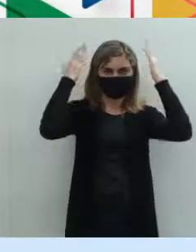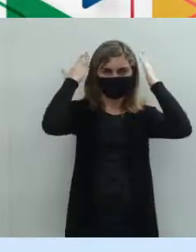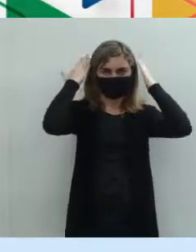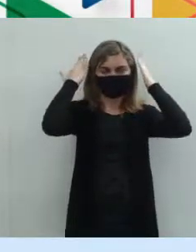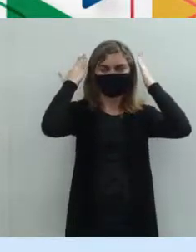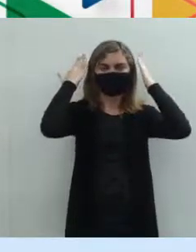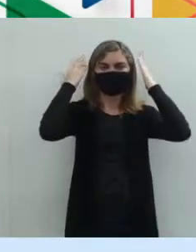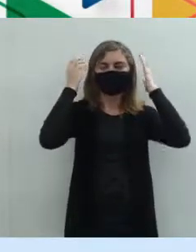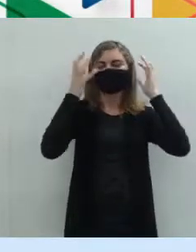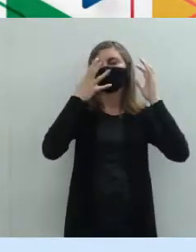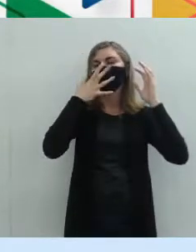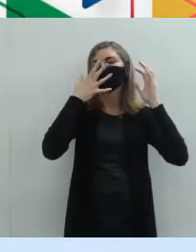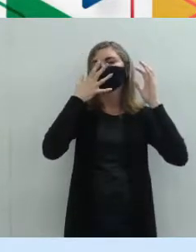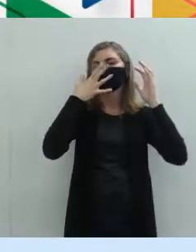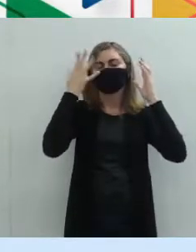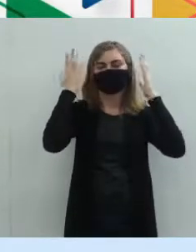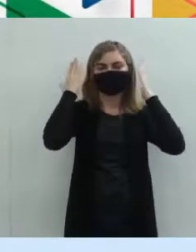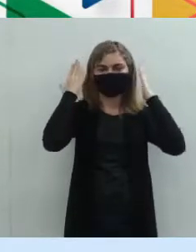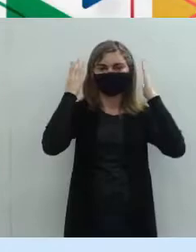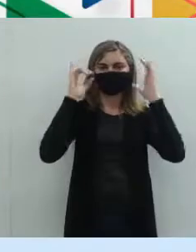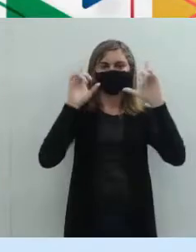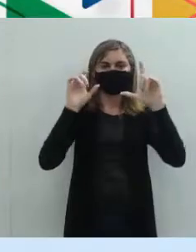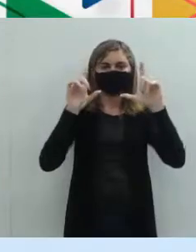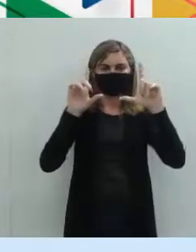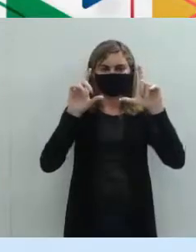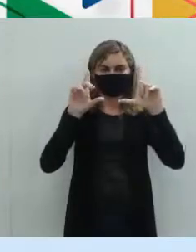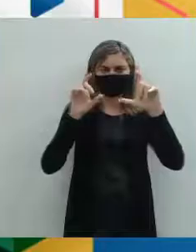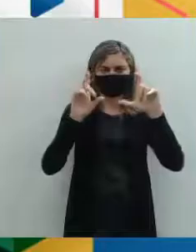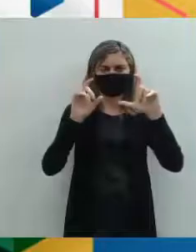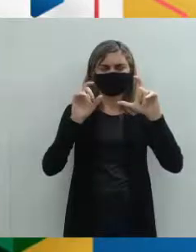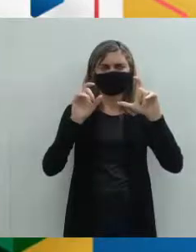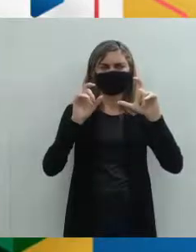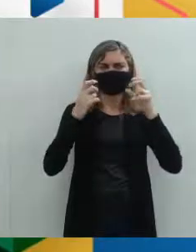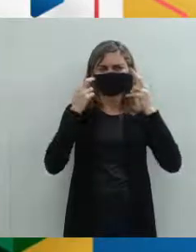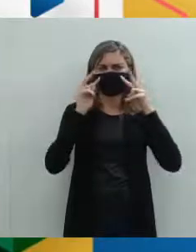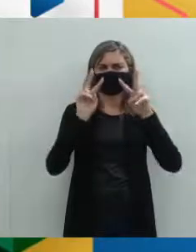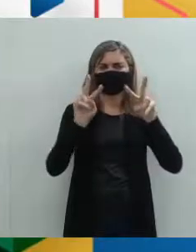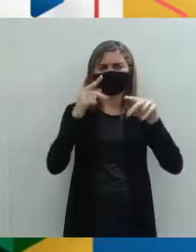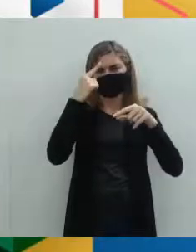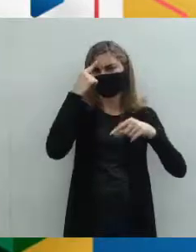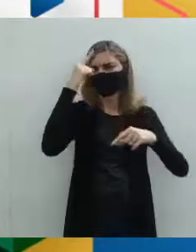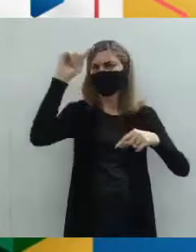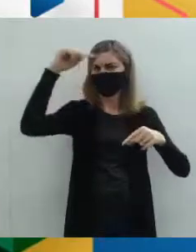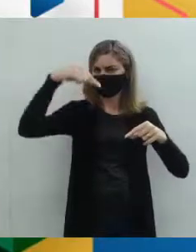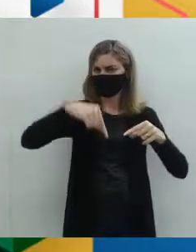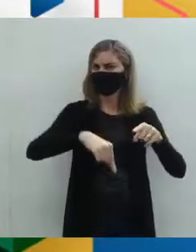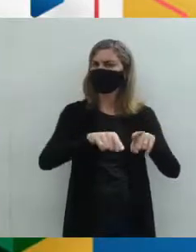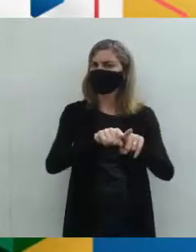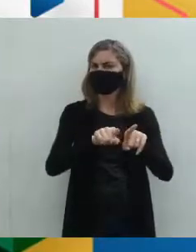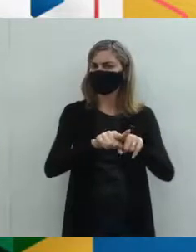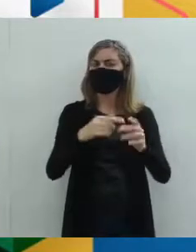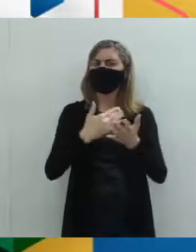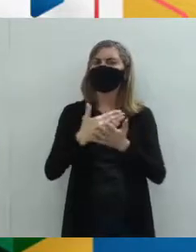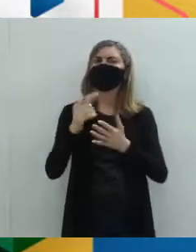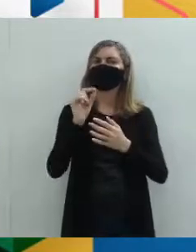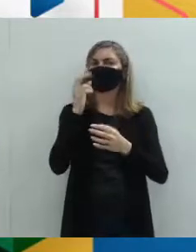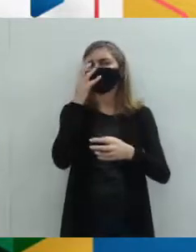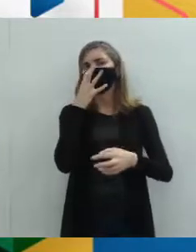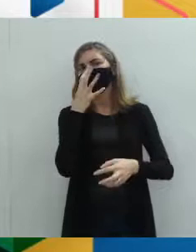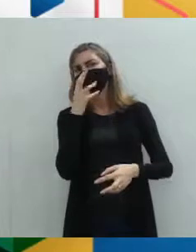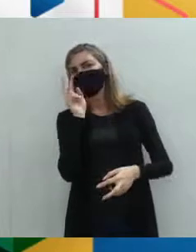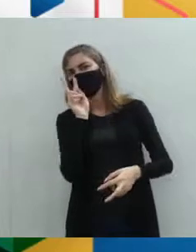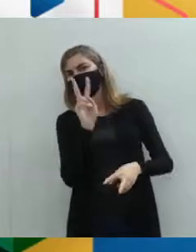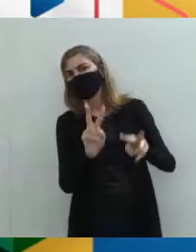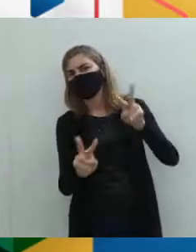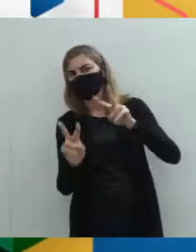e aí a gente observa justamente essa foto, que você pode dar ideia de profundidade também a partir do quê? Da observação, se